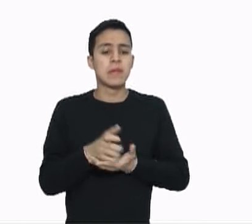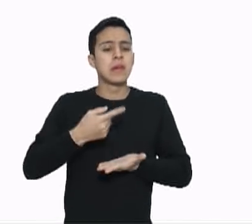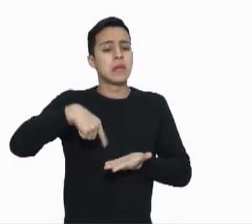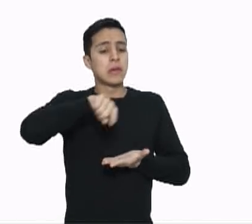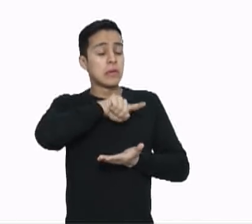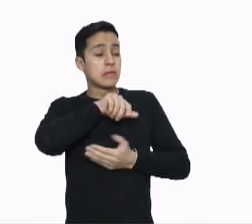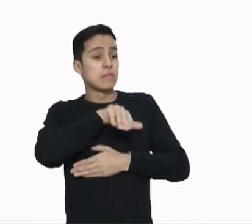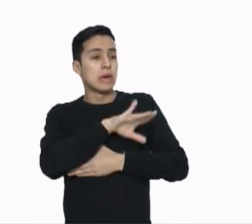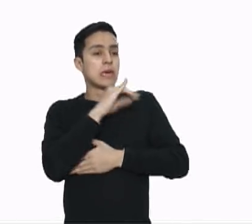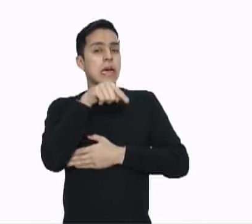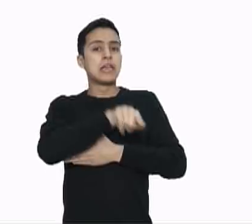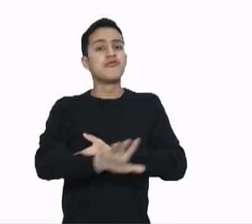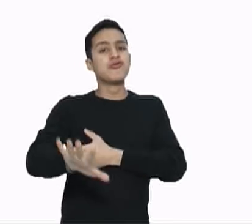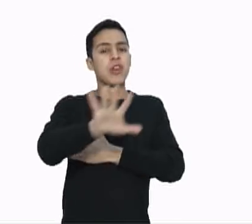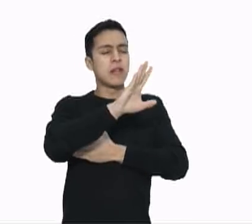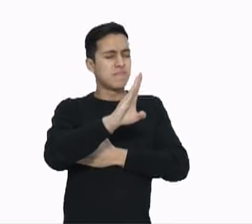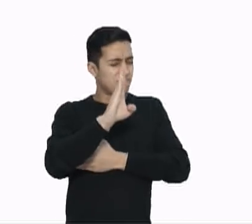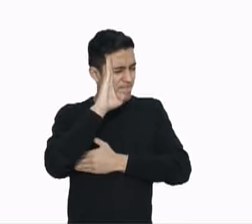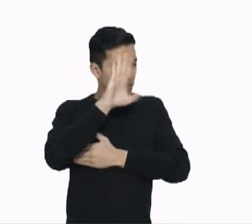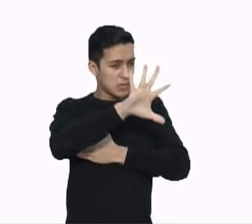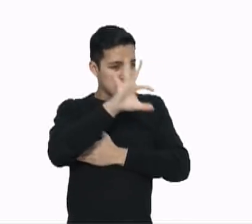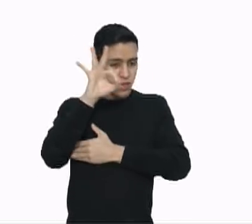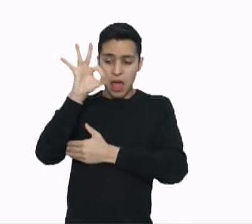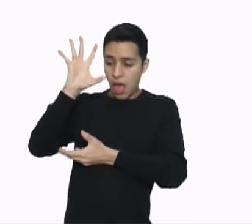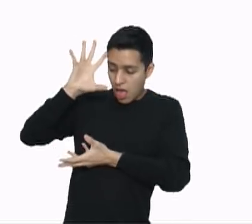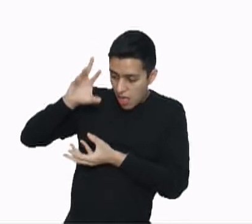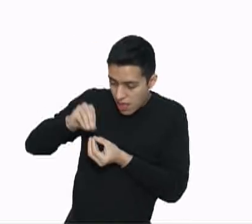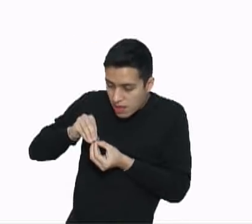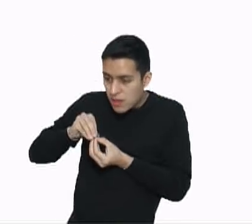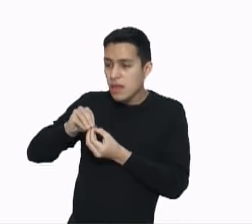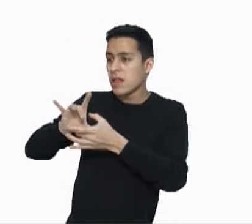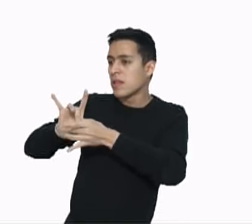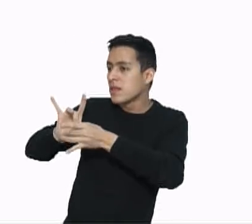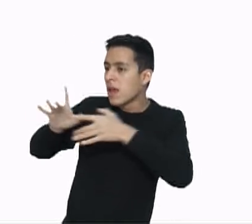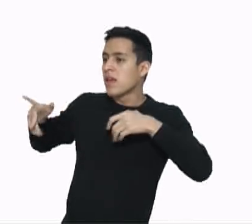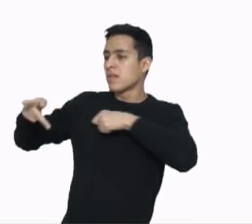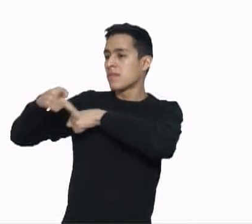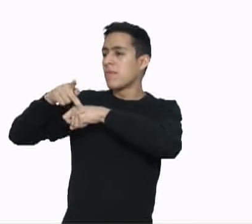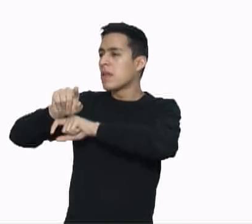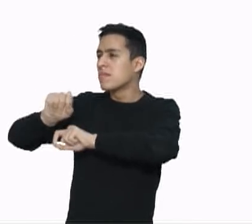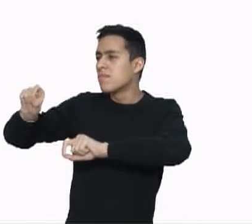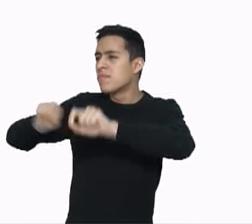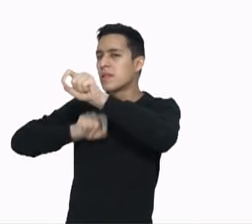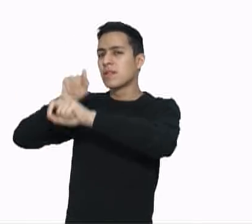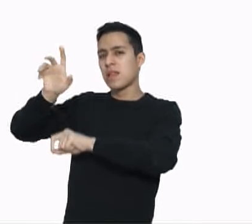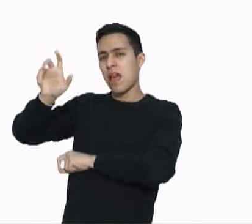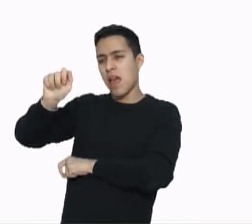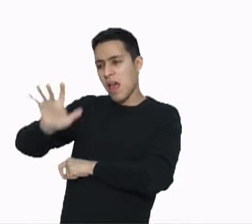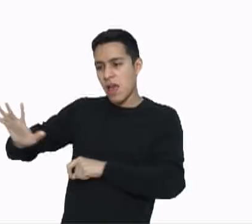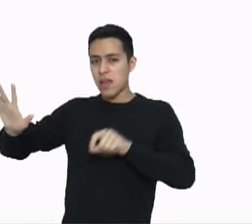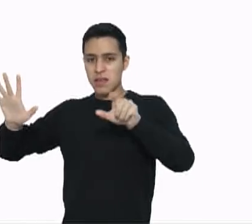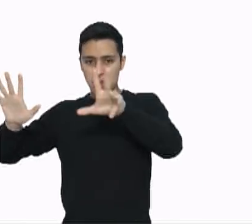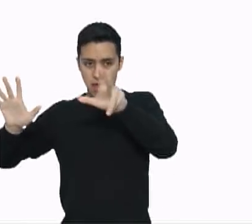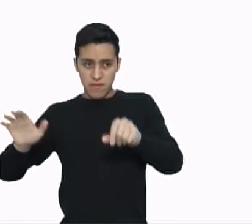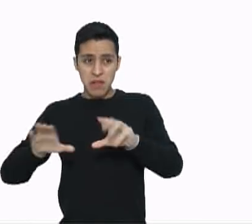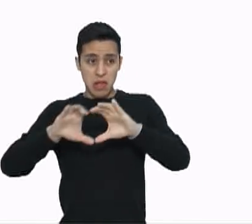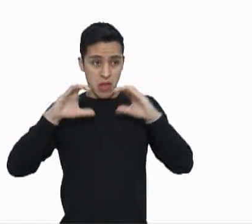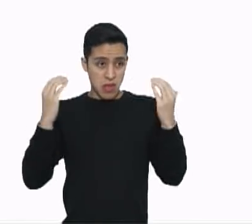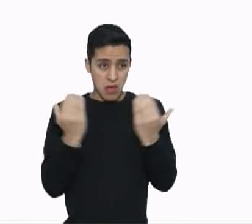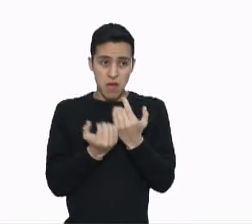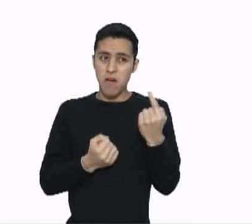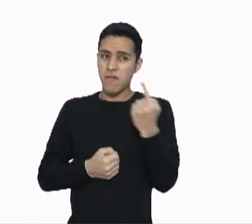nós compreendermos a independência dos países asiáticos e africanos, é a Conferência de Bandung. A